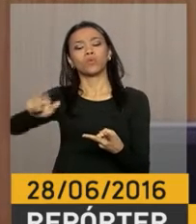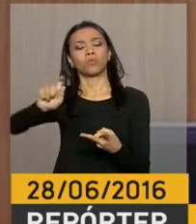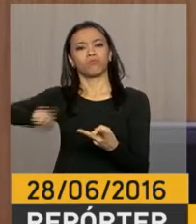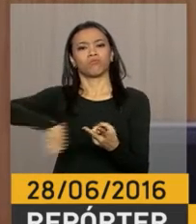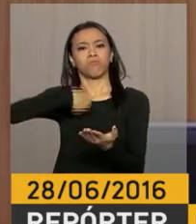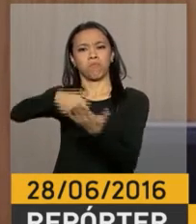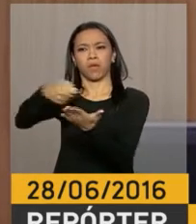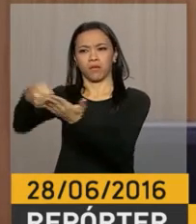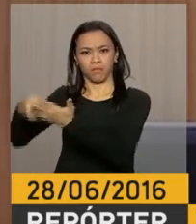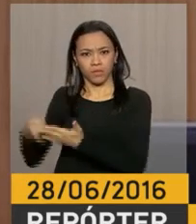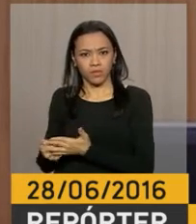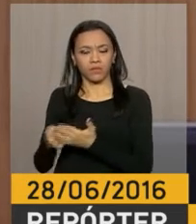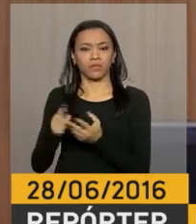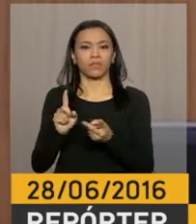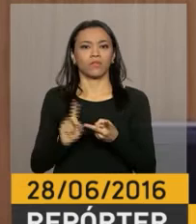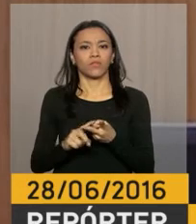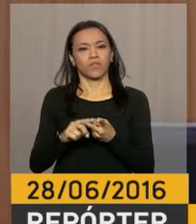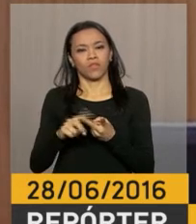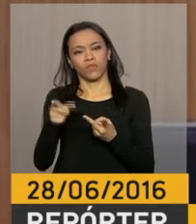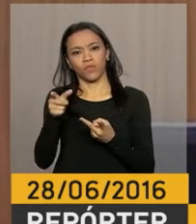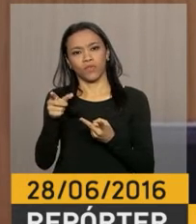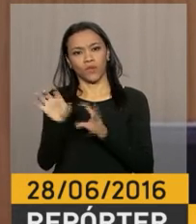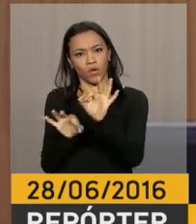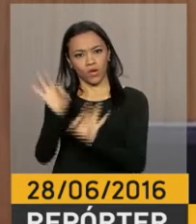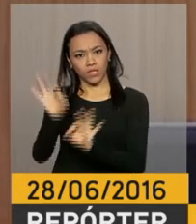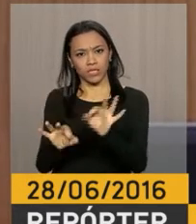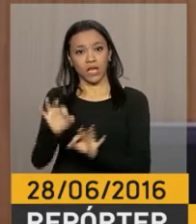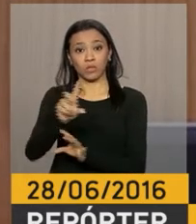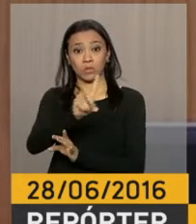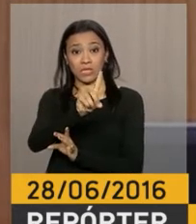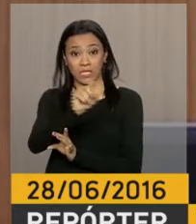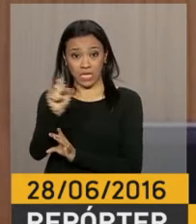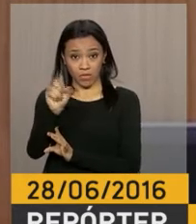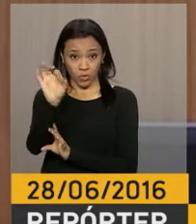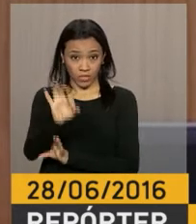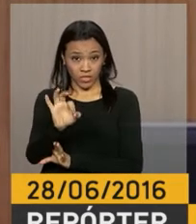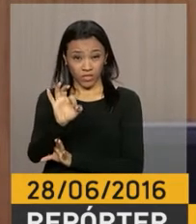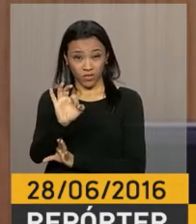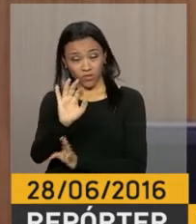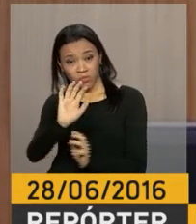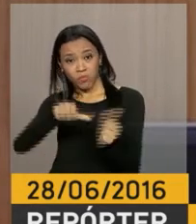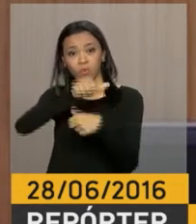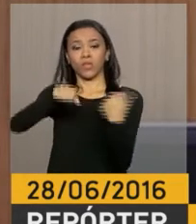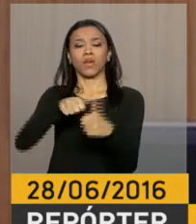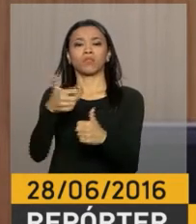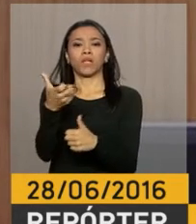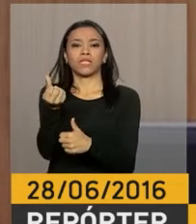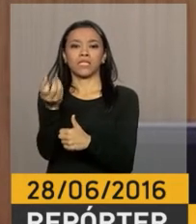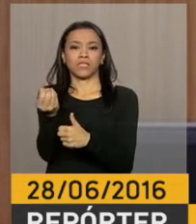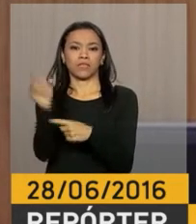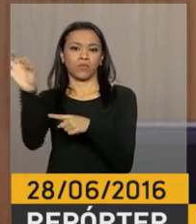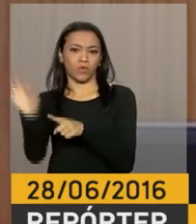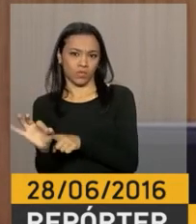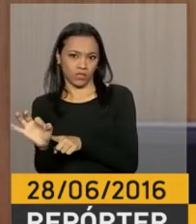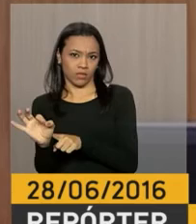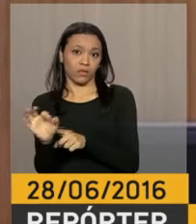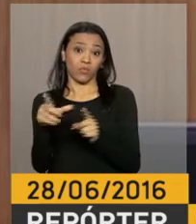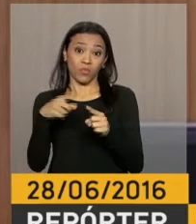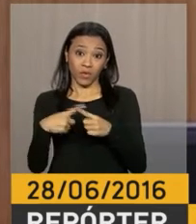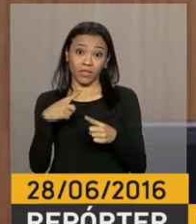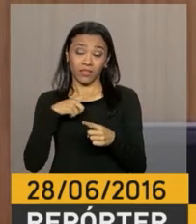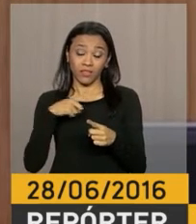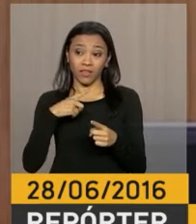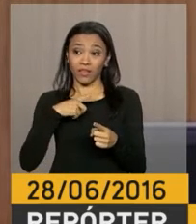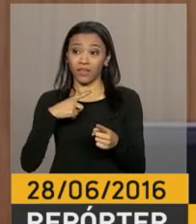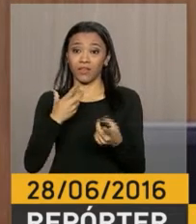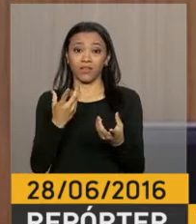foi reestimada de 100% para 60%. Mesmo nessas condições, você tem um balanço de pagamentos